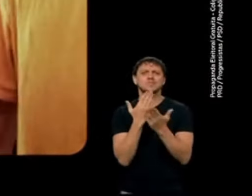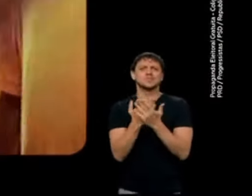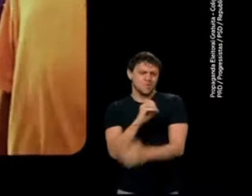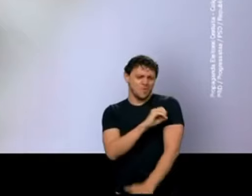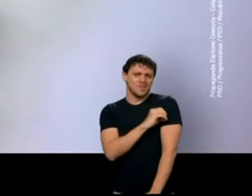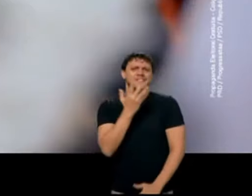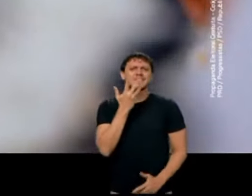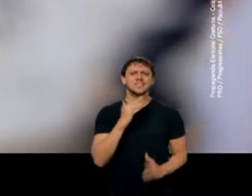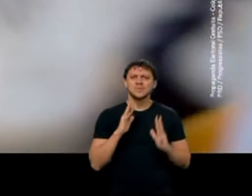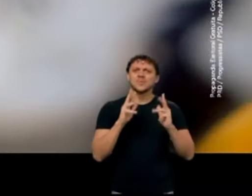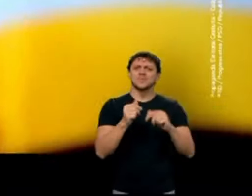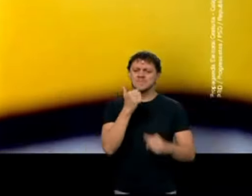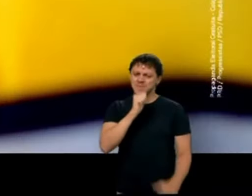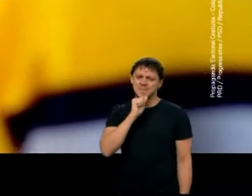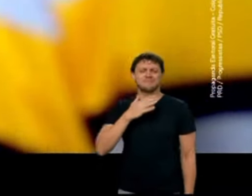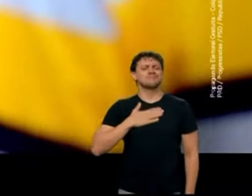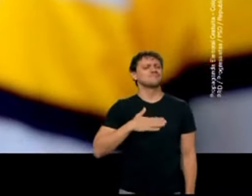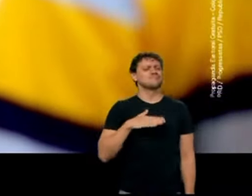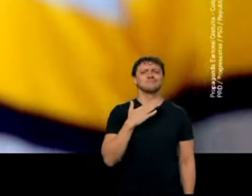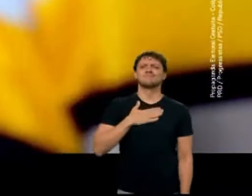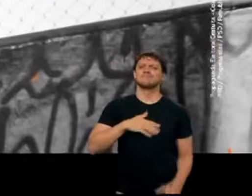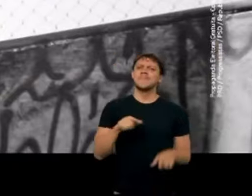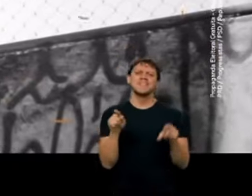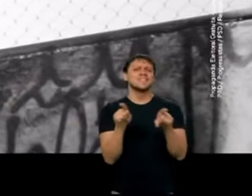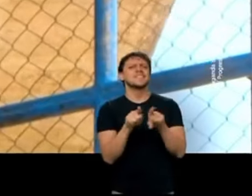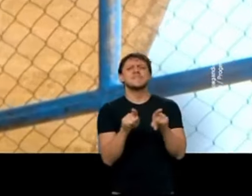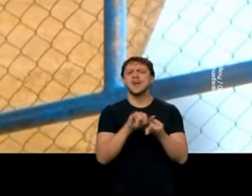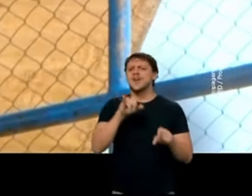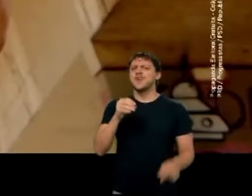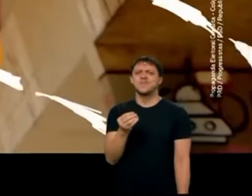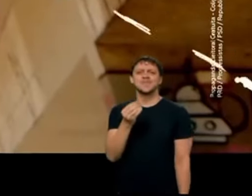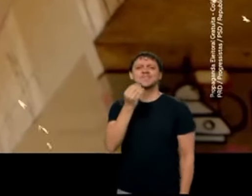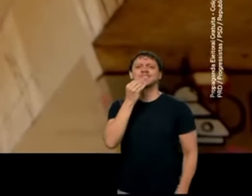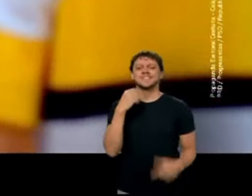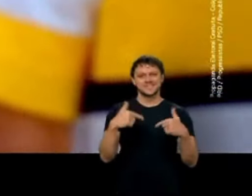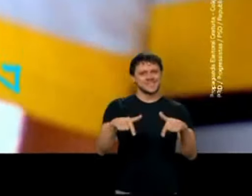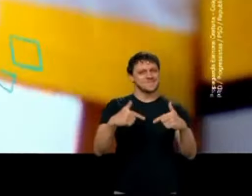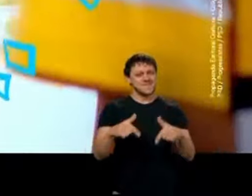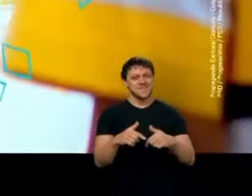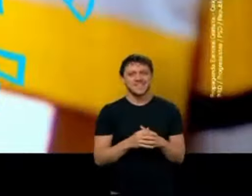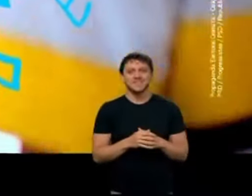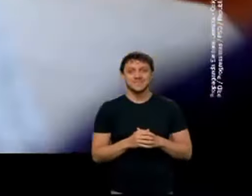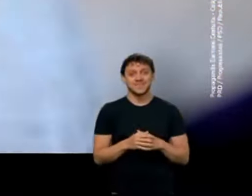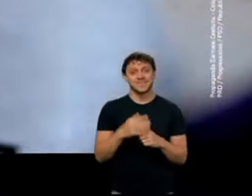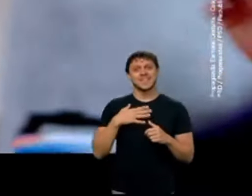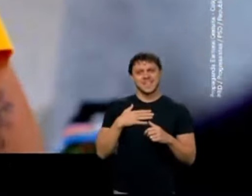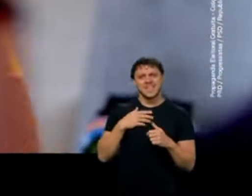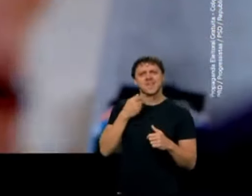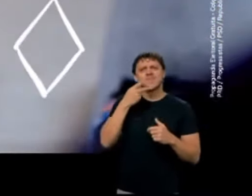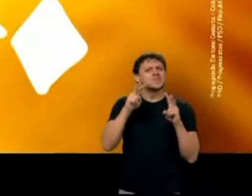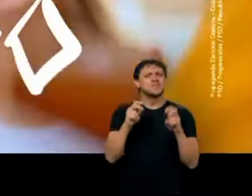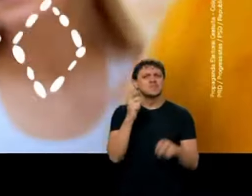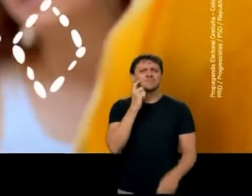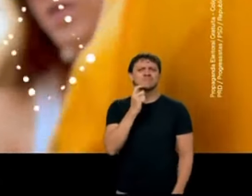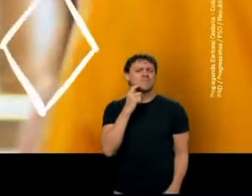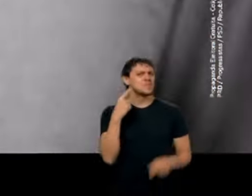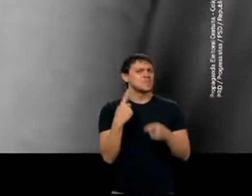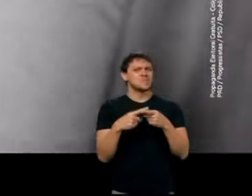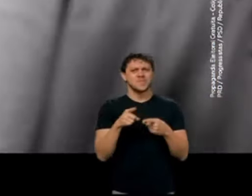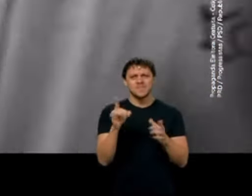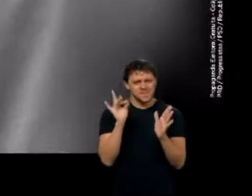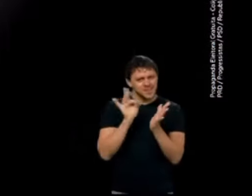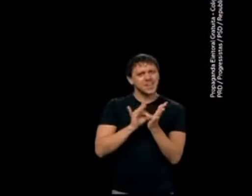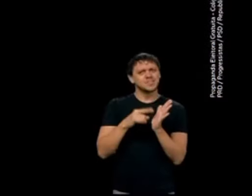as crianças. E com a mamãe pode ficar no sossego, que também vai ter muita oportunidade de emprego. Eu falo do Ricardo, pois